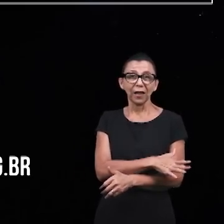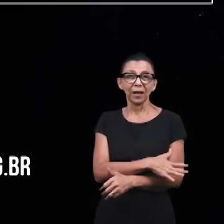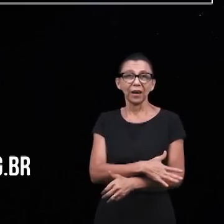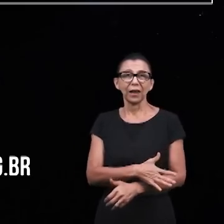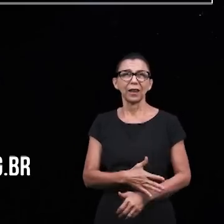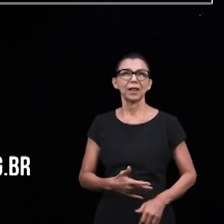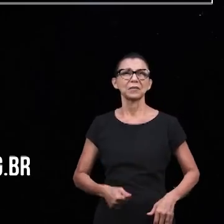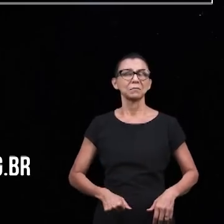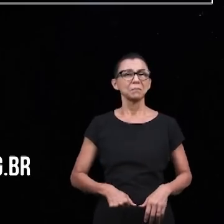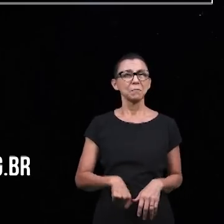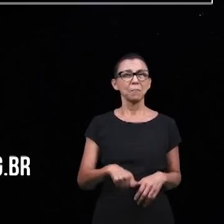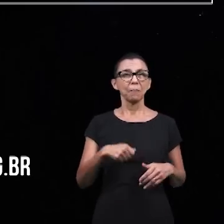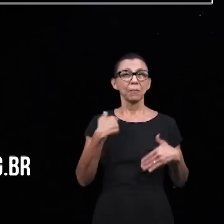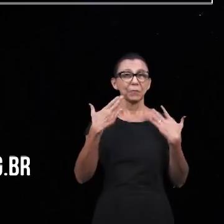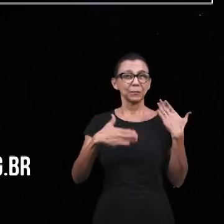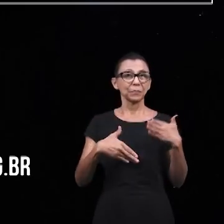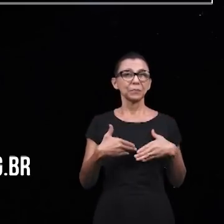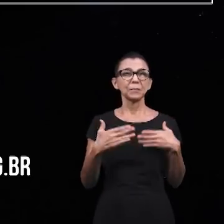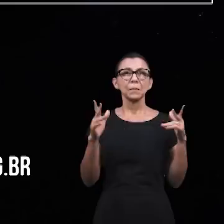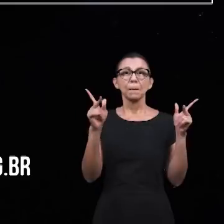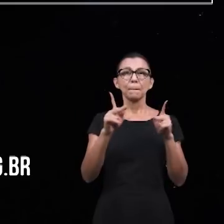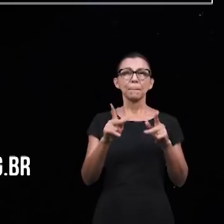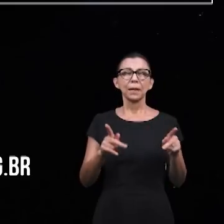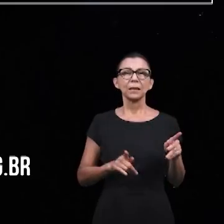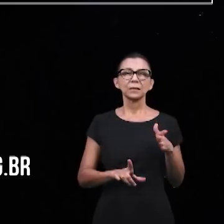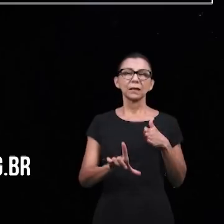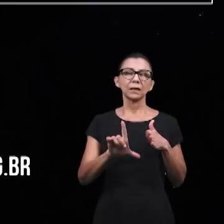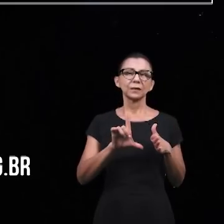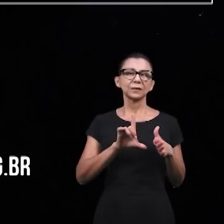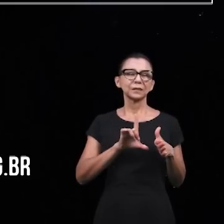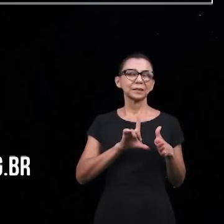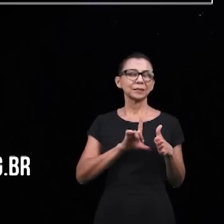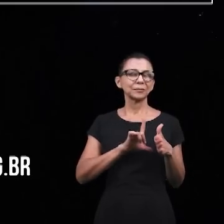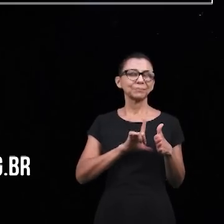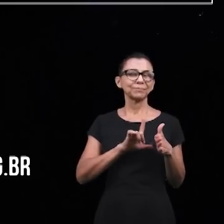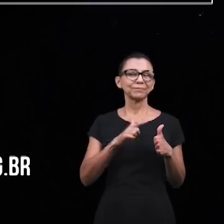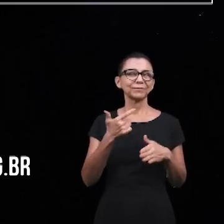paz nem alegria, até que o